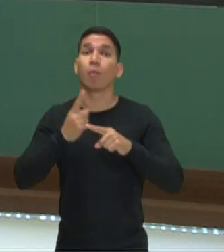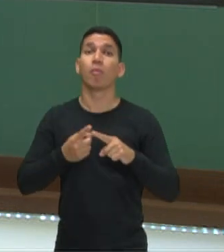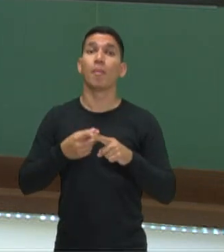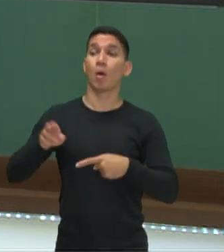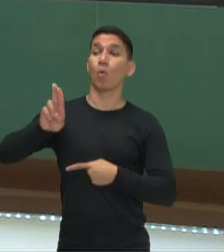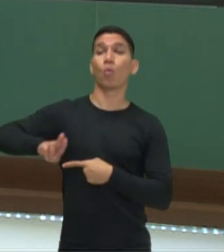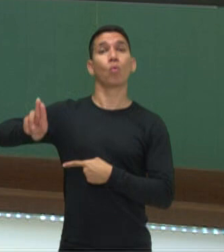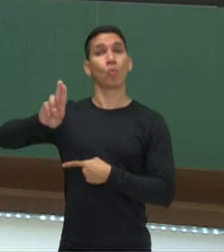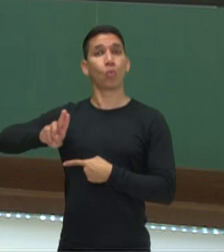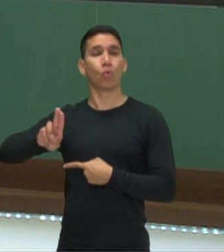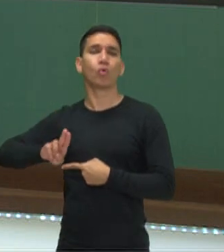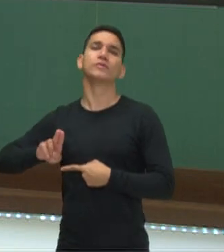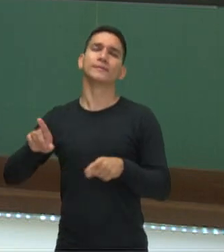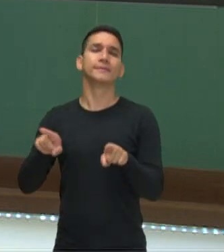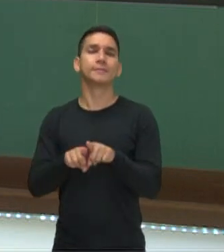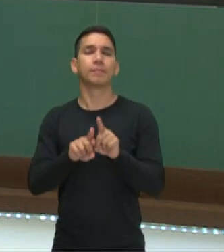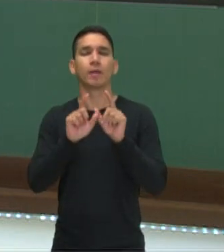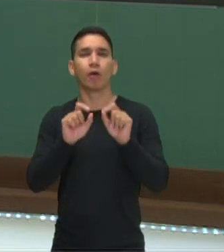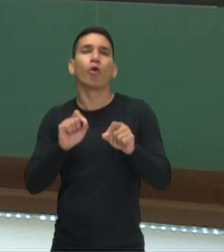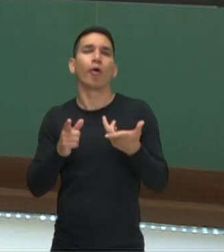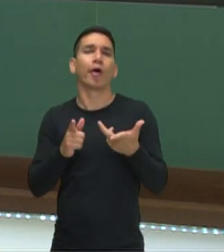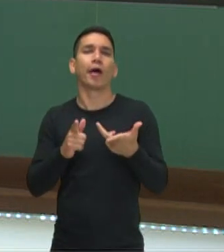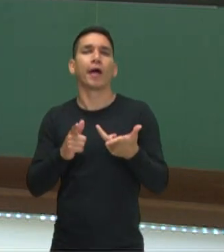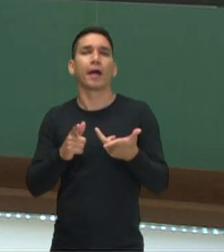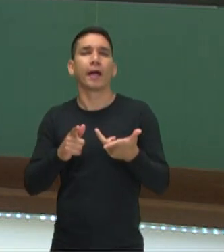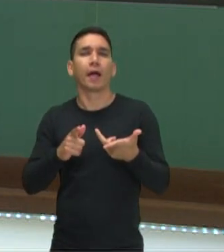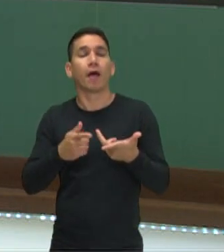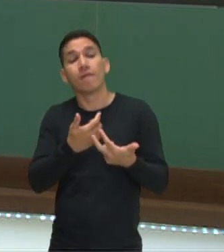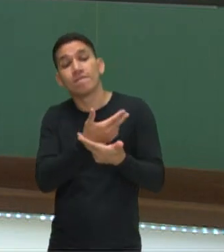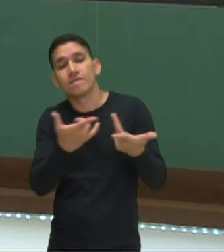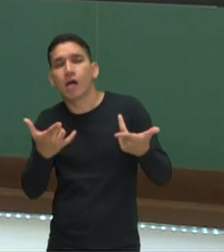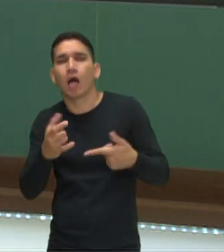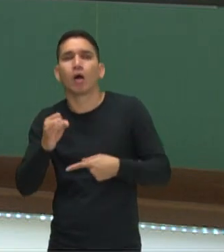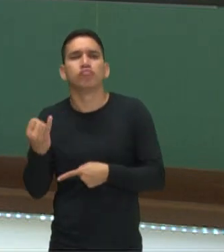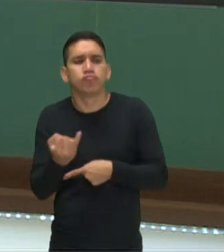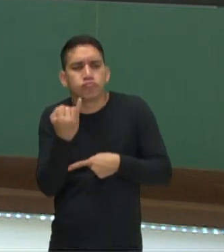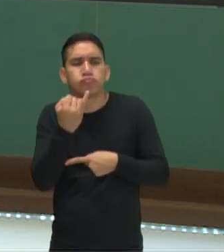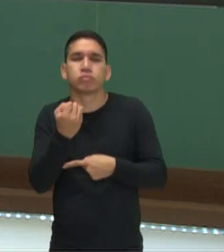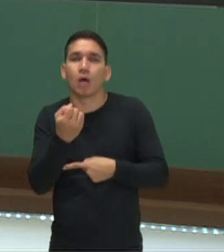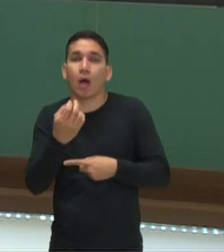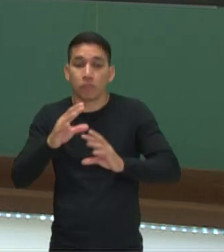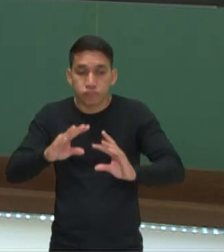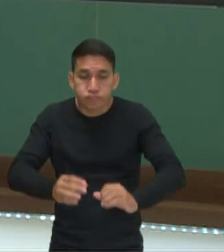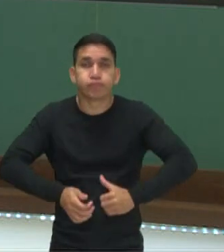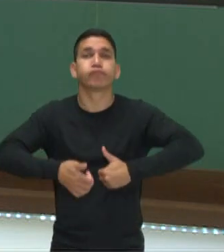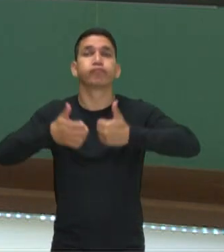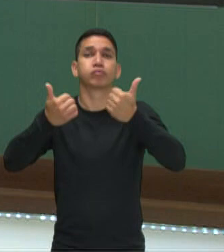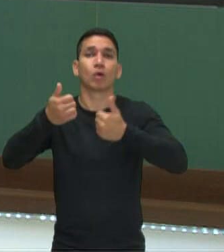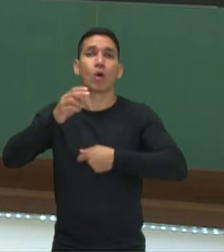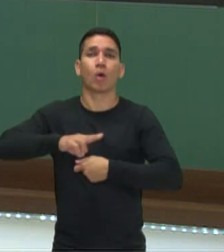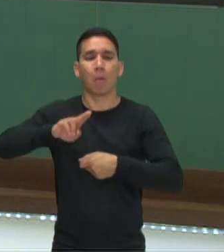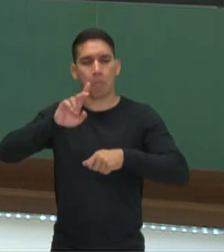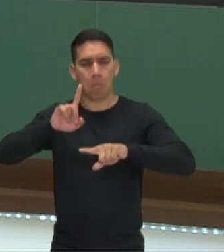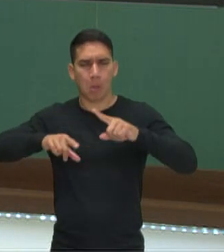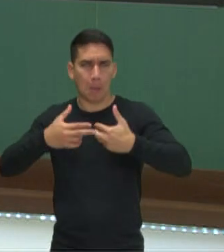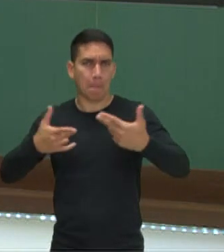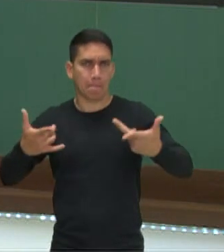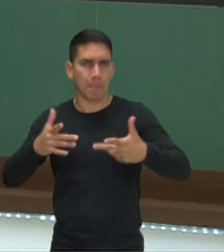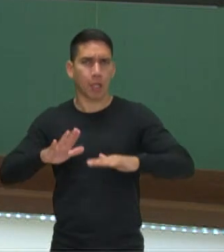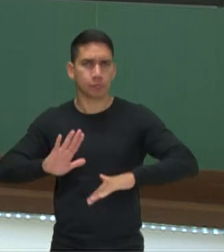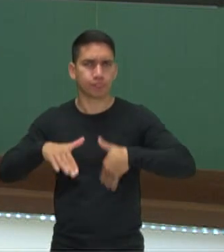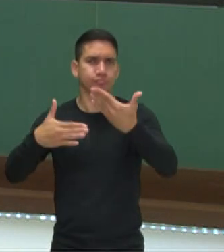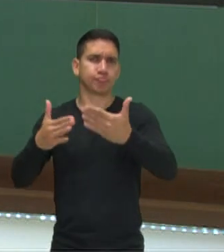usamos e tiramos bons proveitos do uso desses tipos de materiais aí,